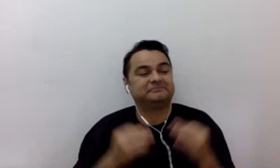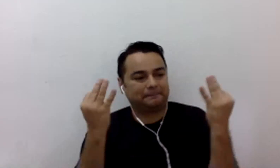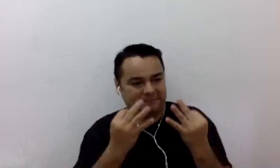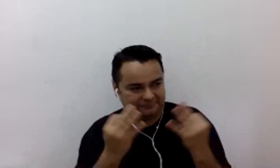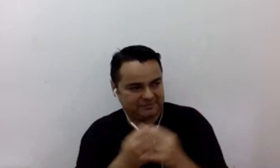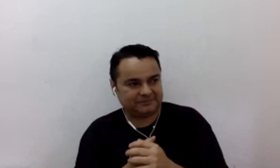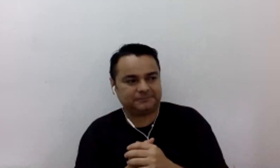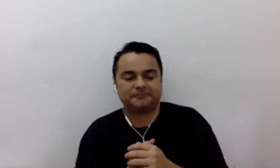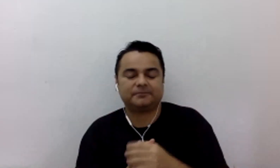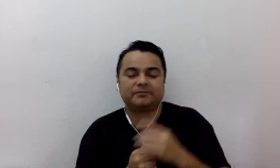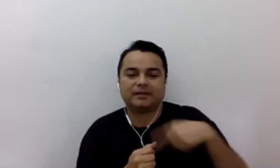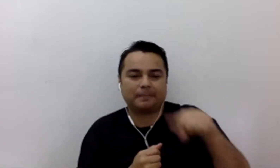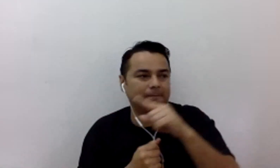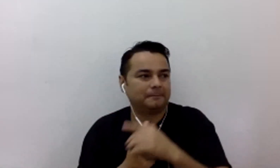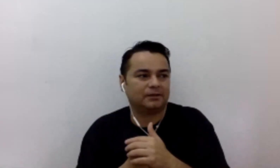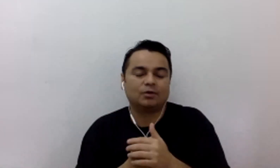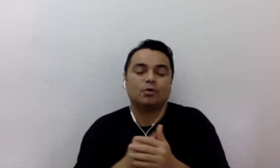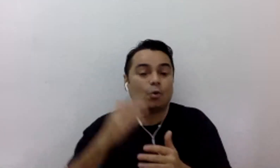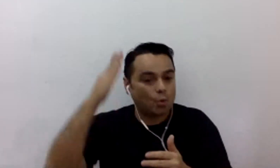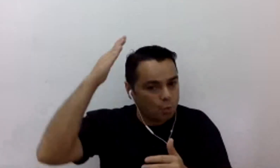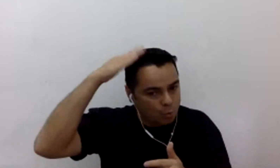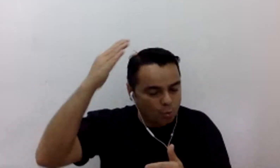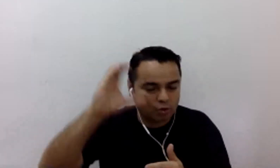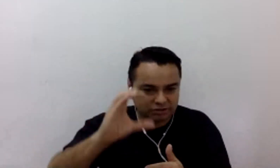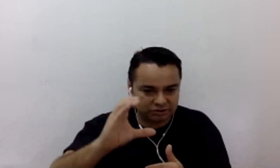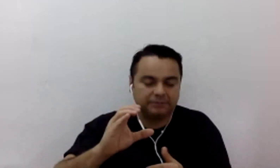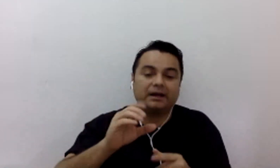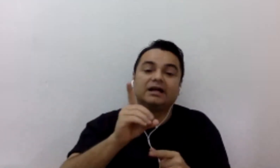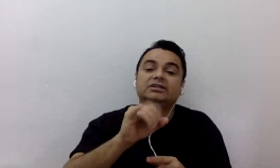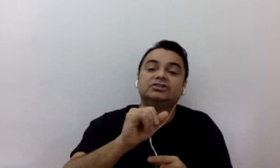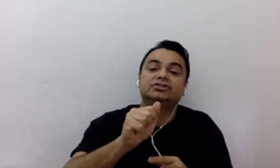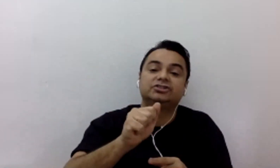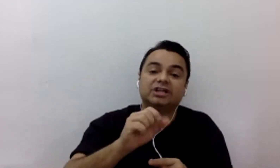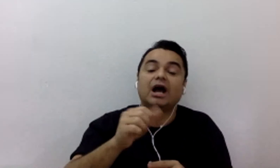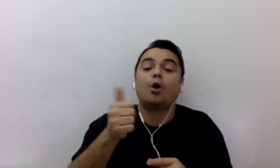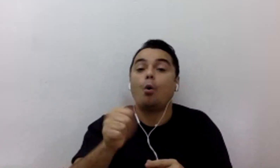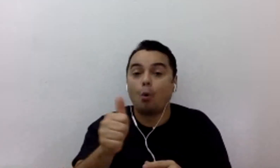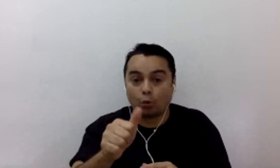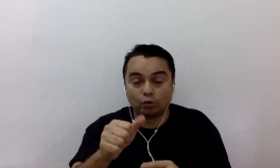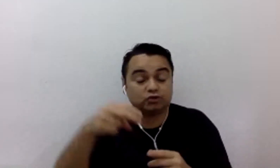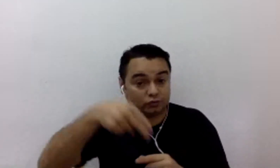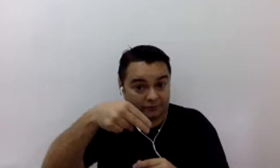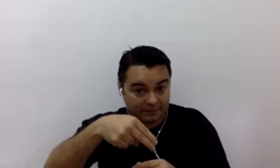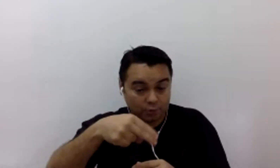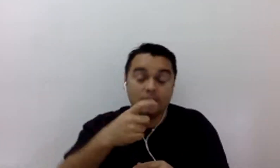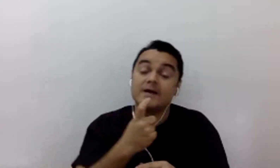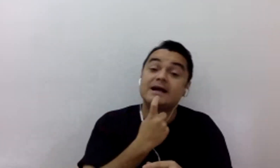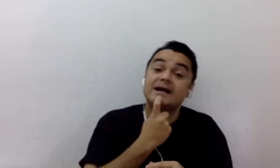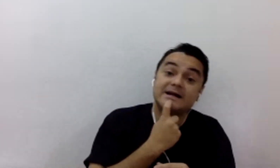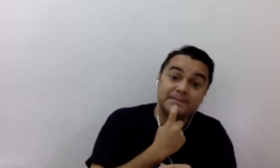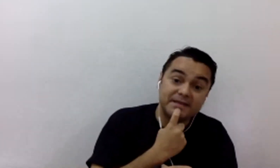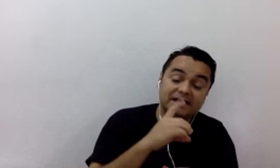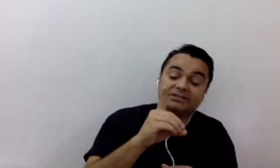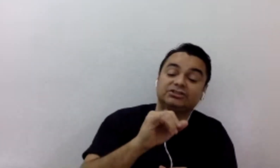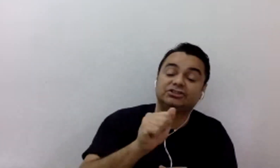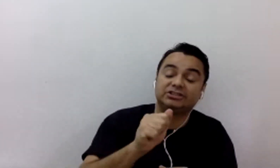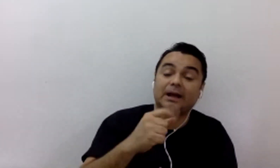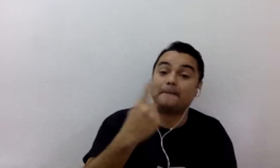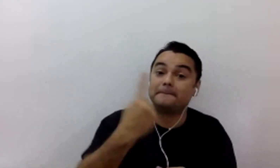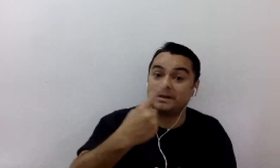só reforçando, Curitiba vai ser no dia 11 de novembro e em Campinas a visita vai acontecer no dia 1º